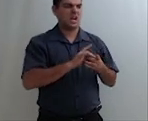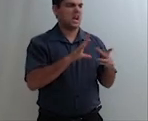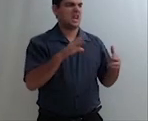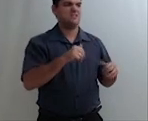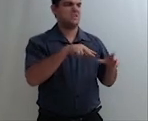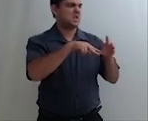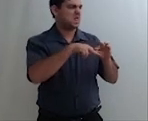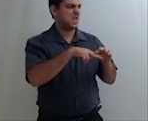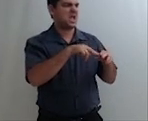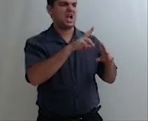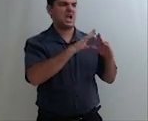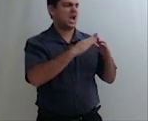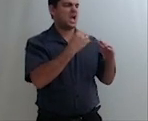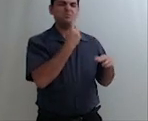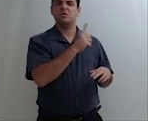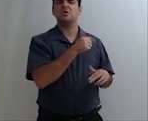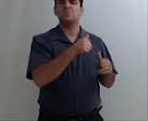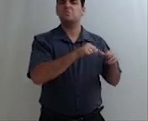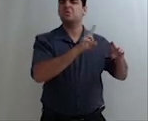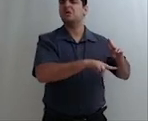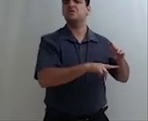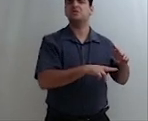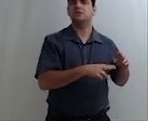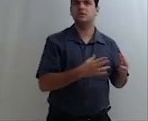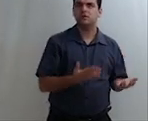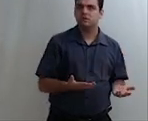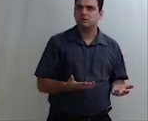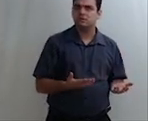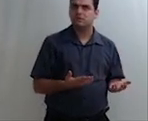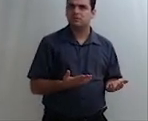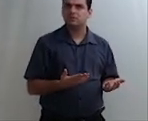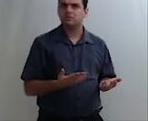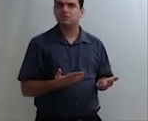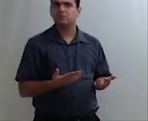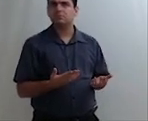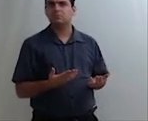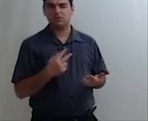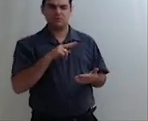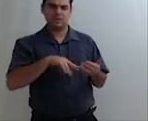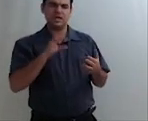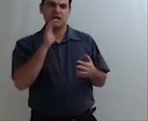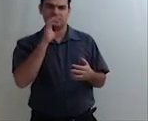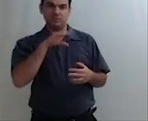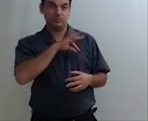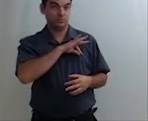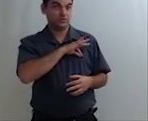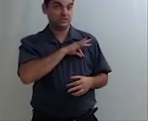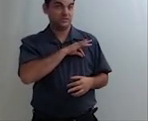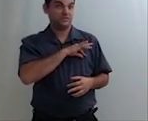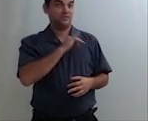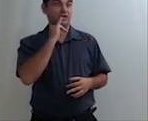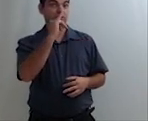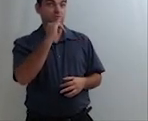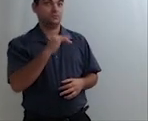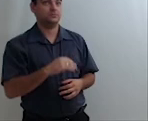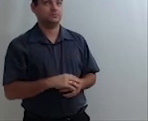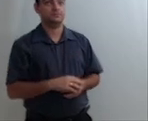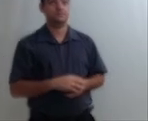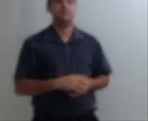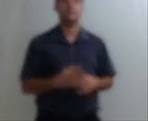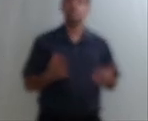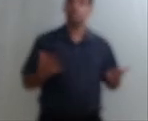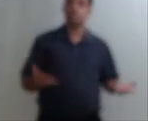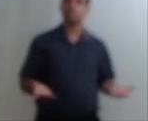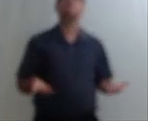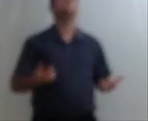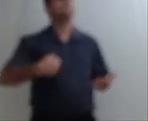prisão eu peço vênia para uma breve leitura destacou a autoridade catura Há sim necessidade da